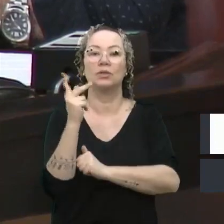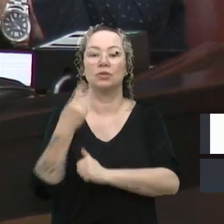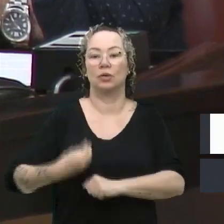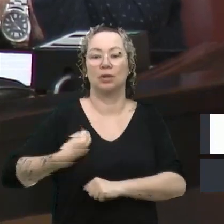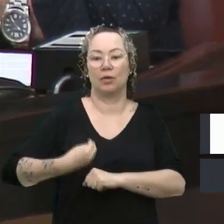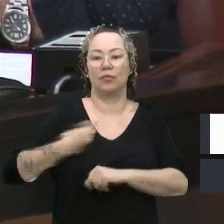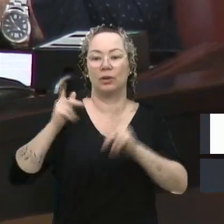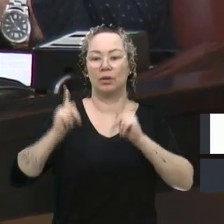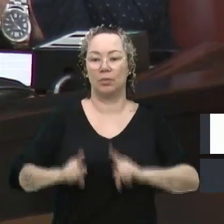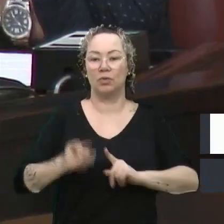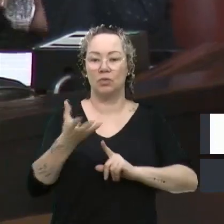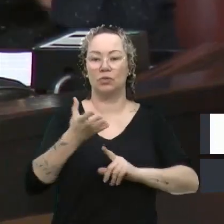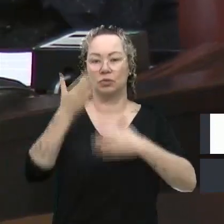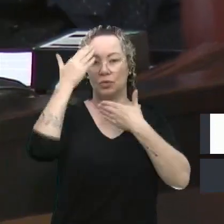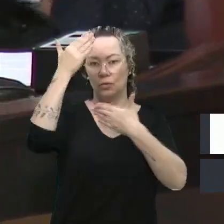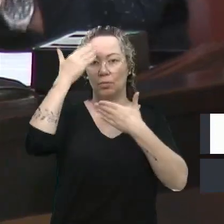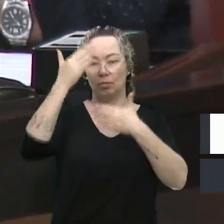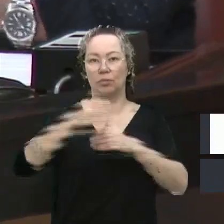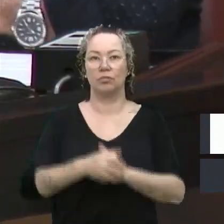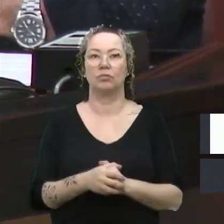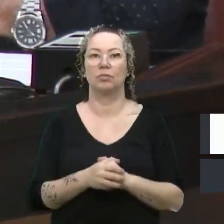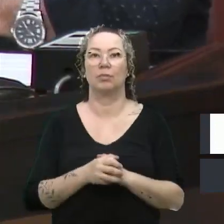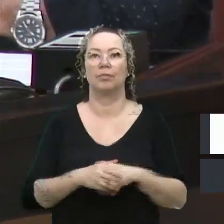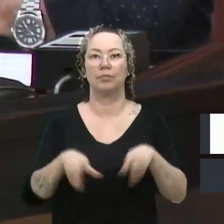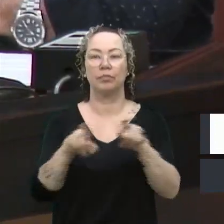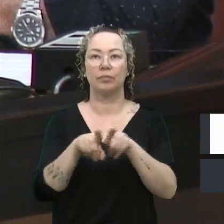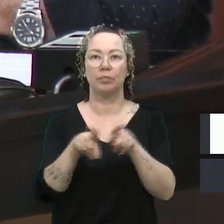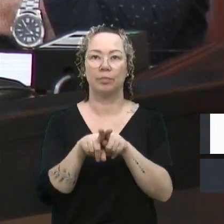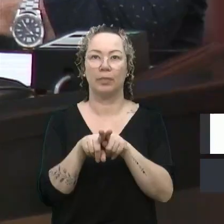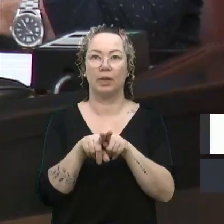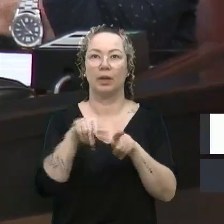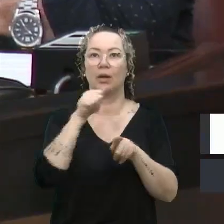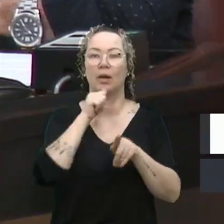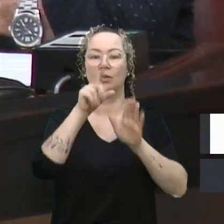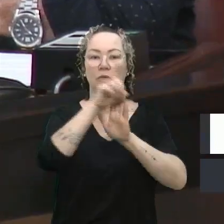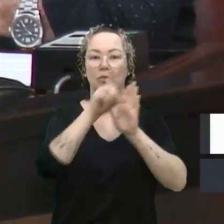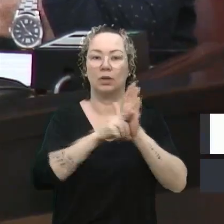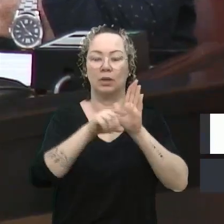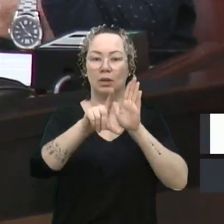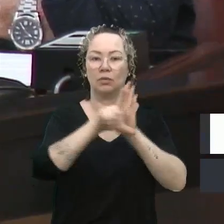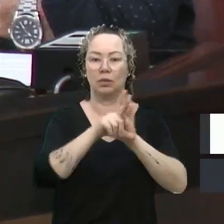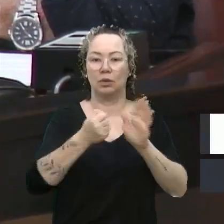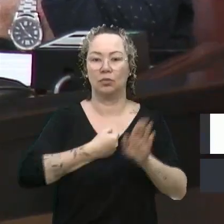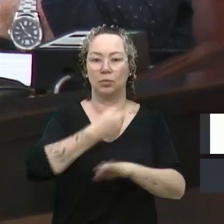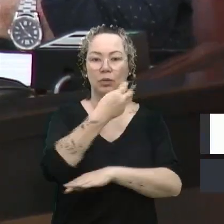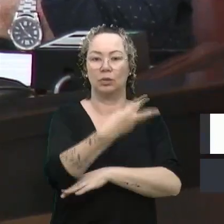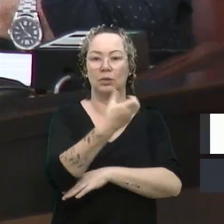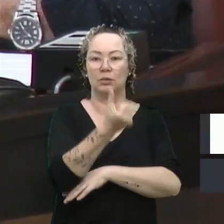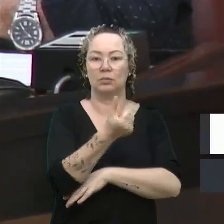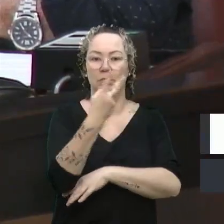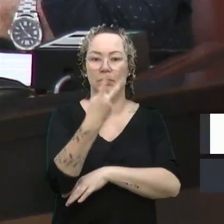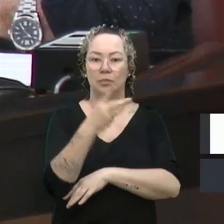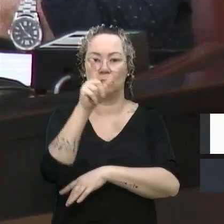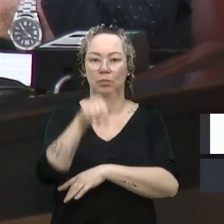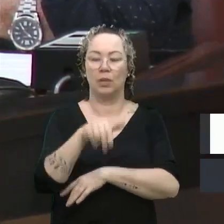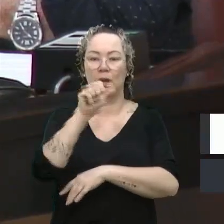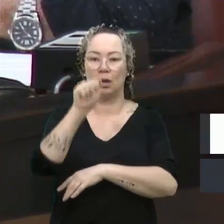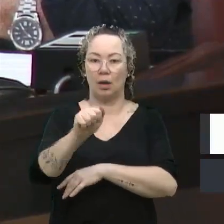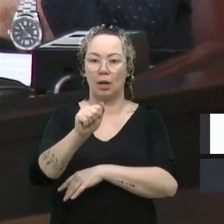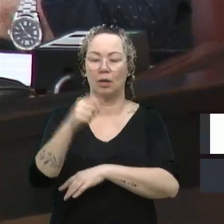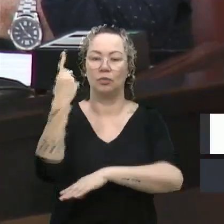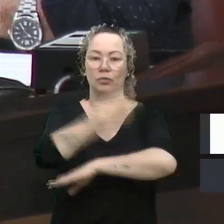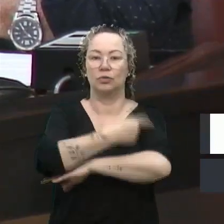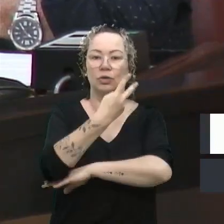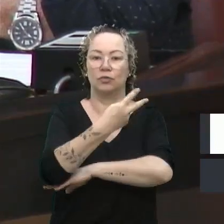deseja homenagear. Ainda, o decreto legislativo número 362/A, de 23 de fevereiro